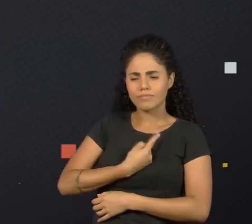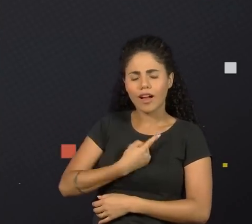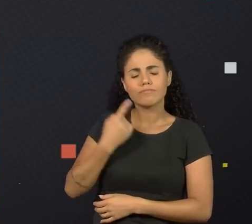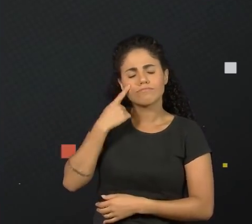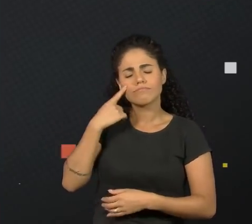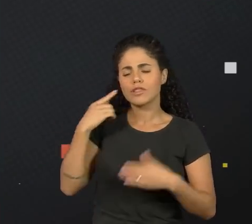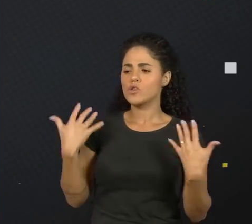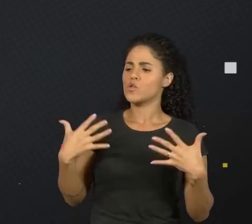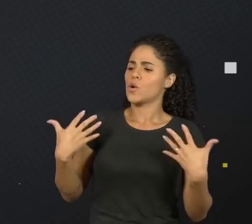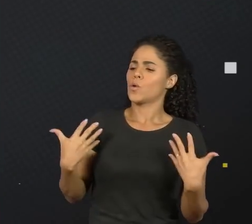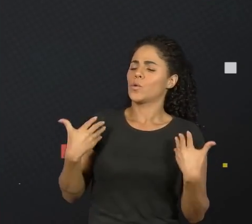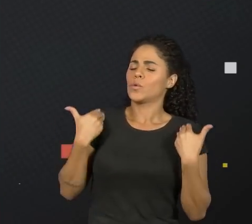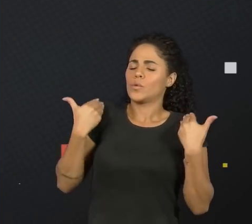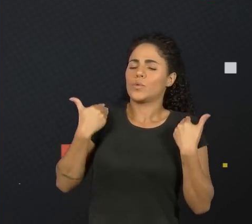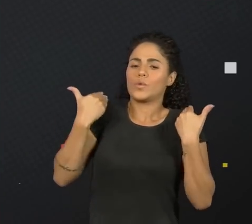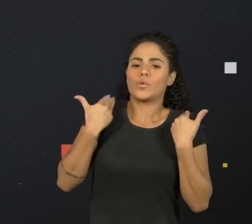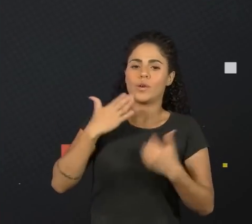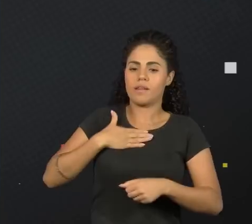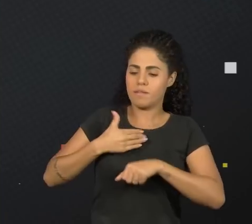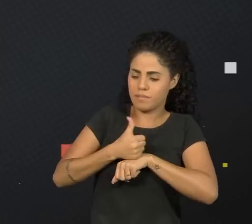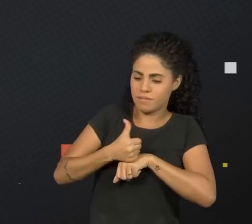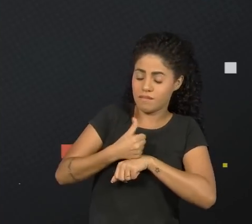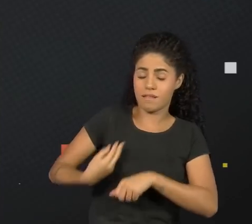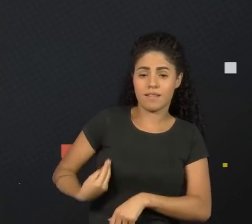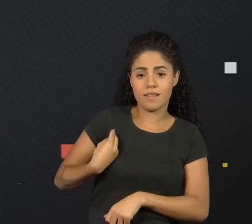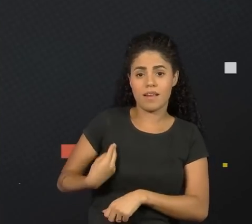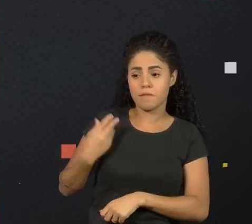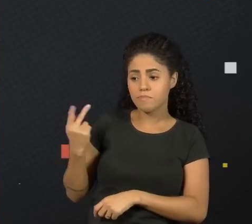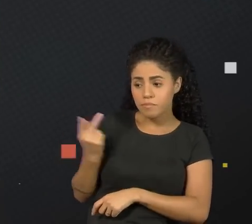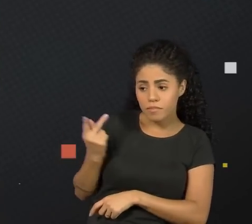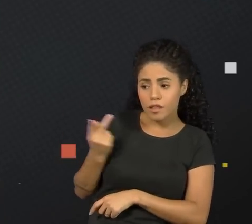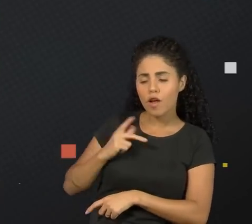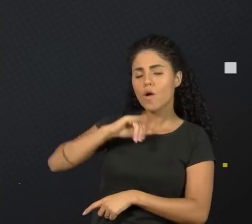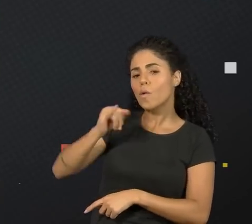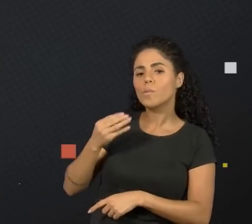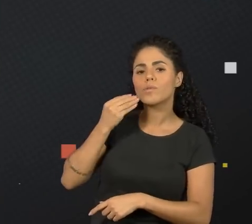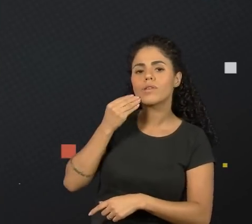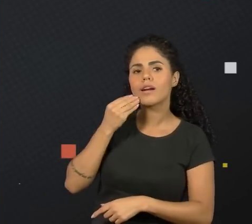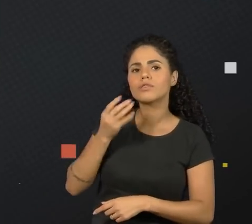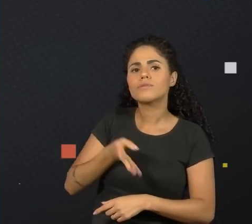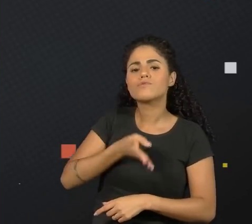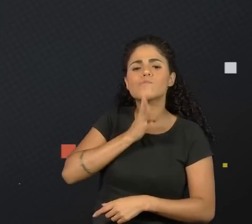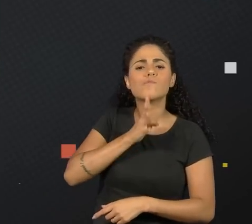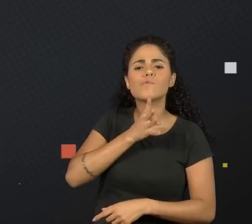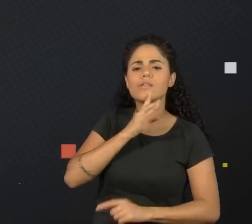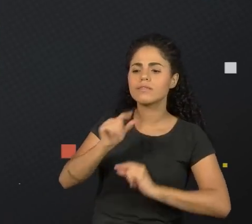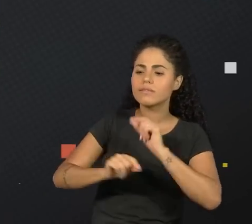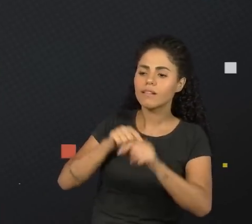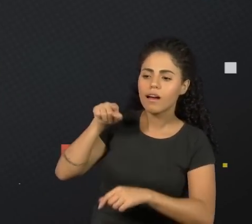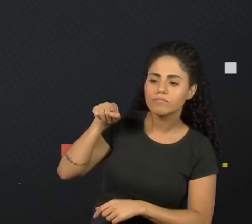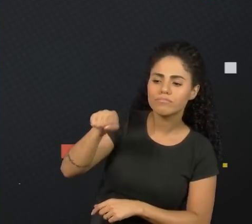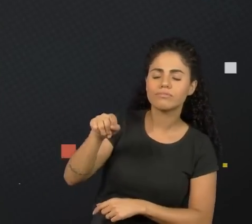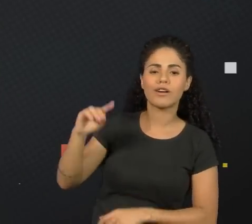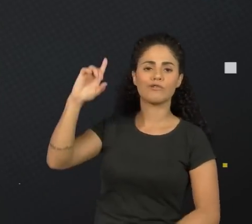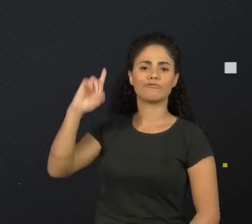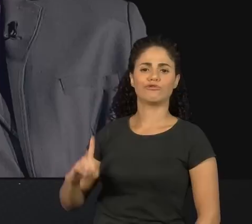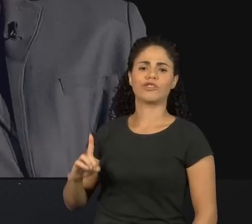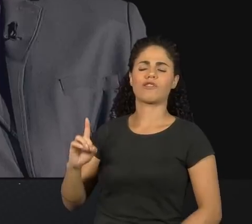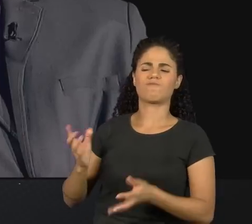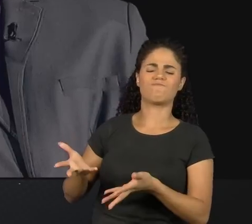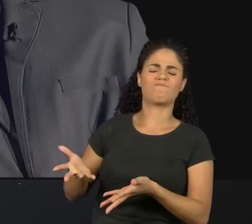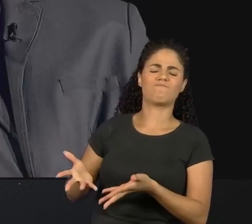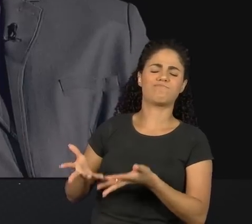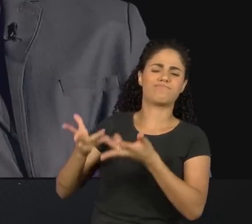de águas na minha carreira. E a gente teve a oportunidade de conhecer esse grande diretor, que é o